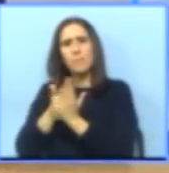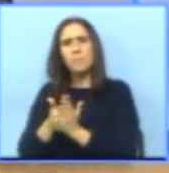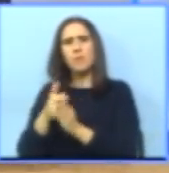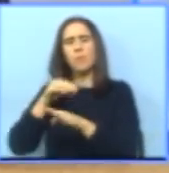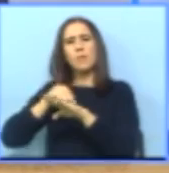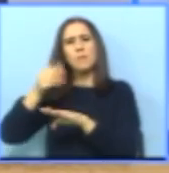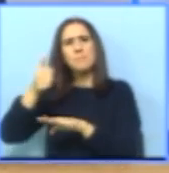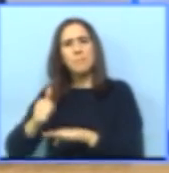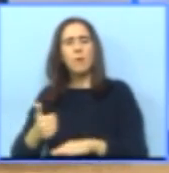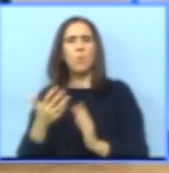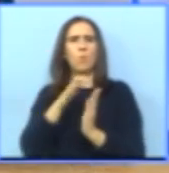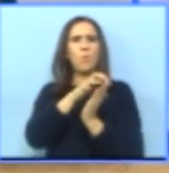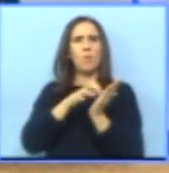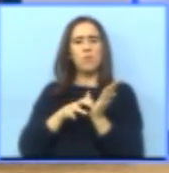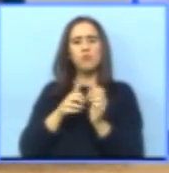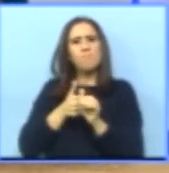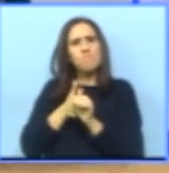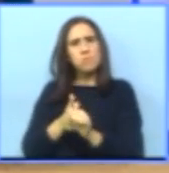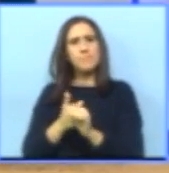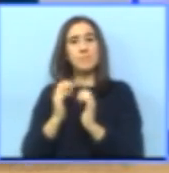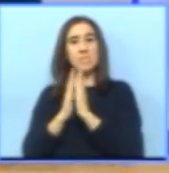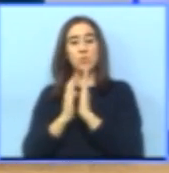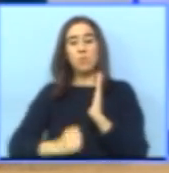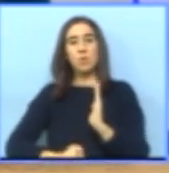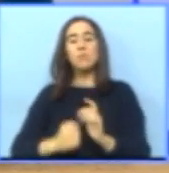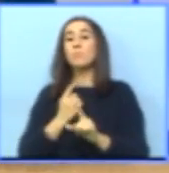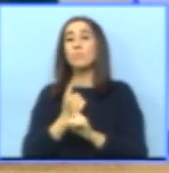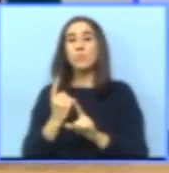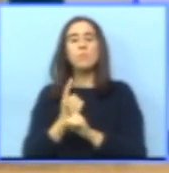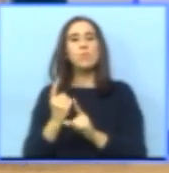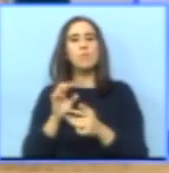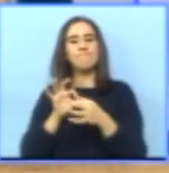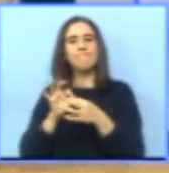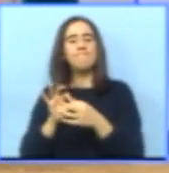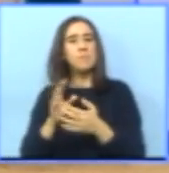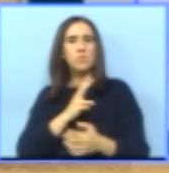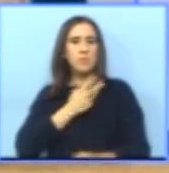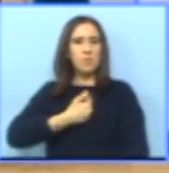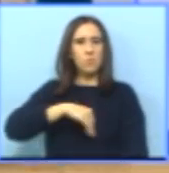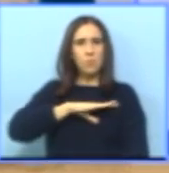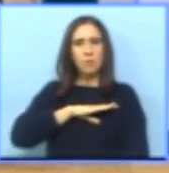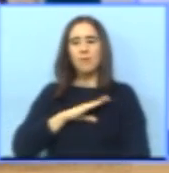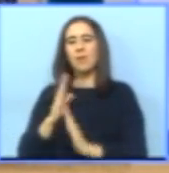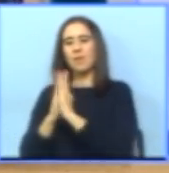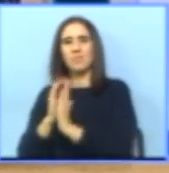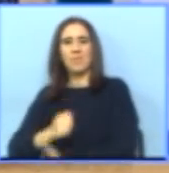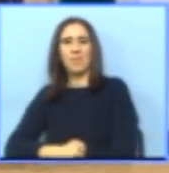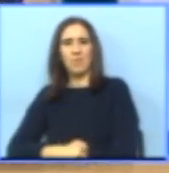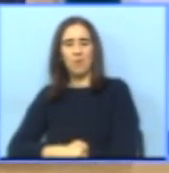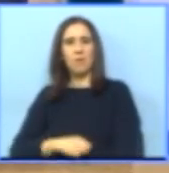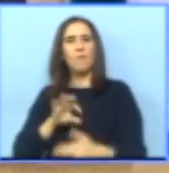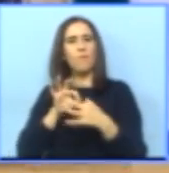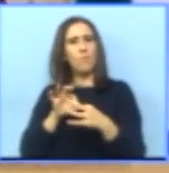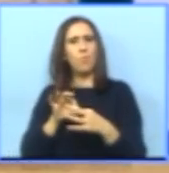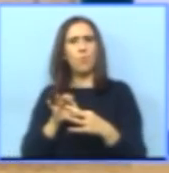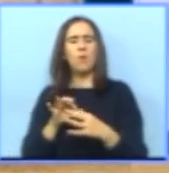textos, de algum modo relacionados com a religião católica. Porque, dada a intimidade entre a Universidade de Coimbra e a Igreja Católica durante